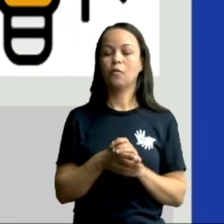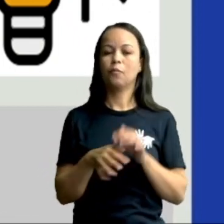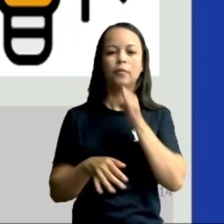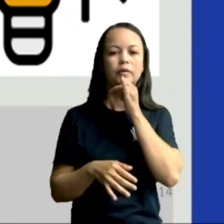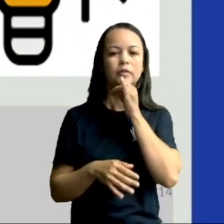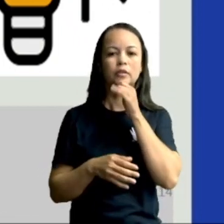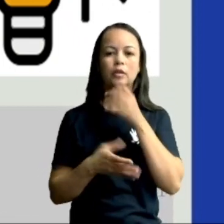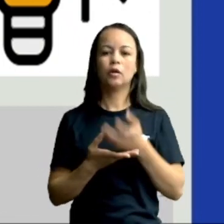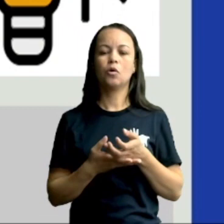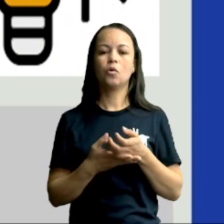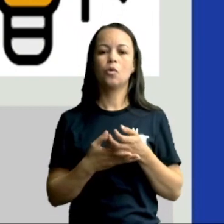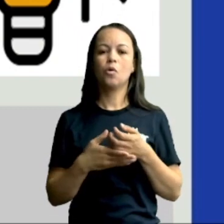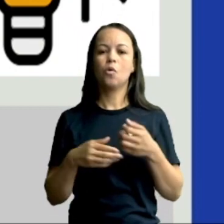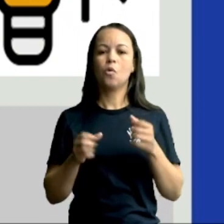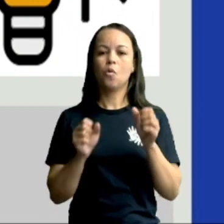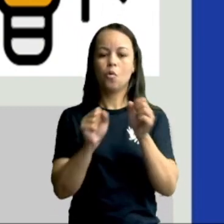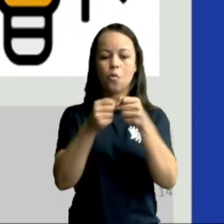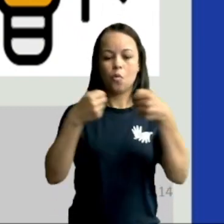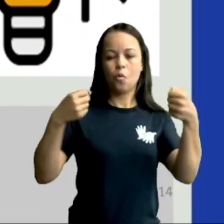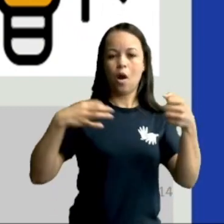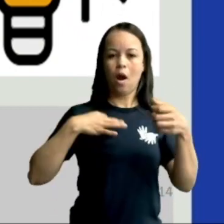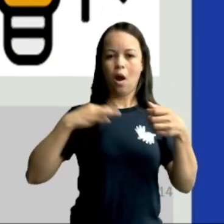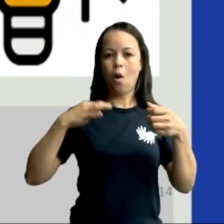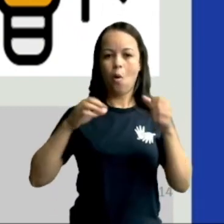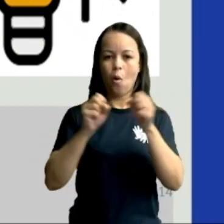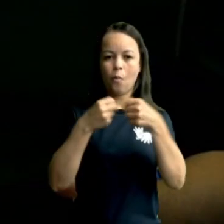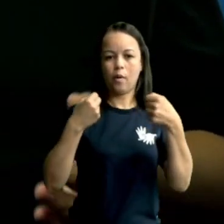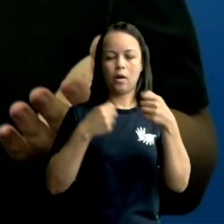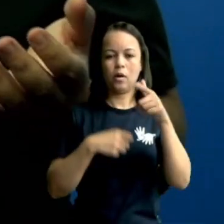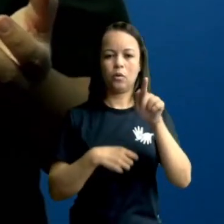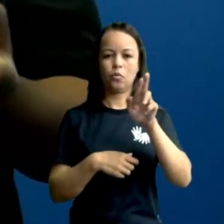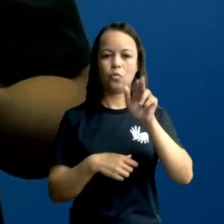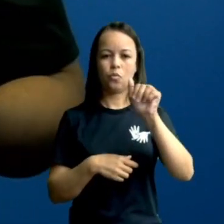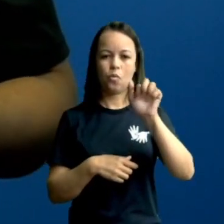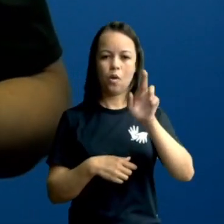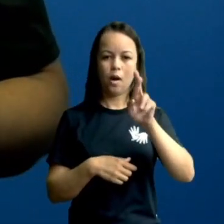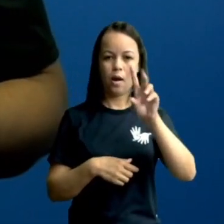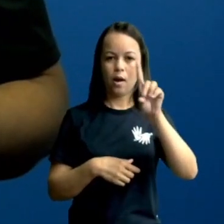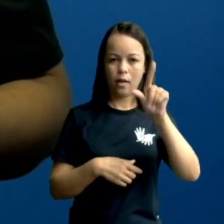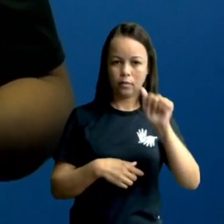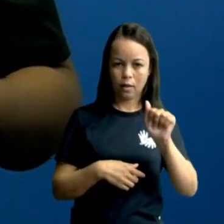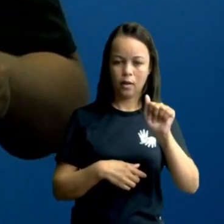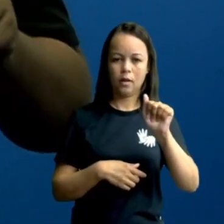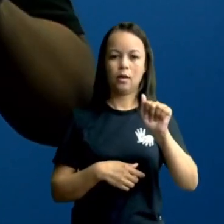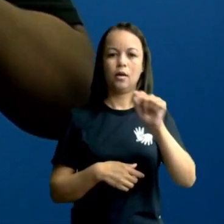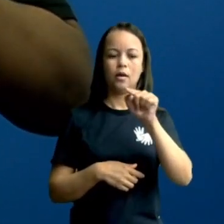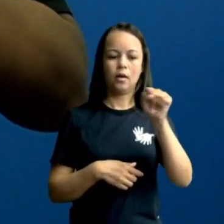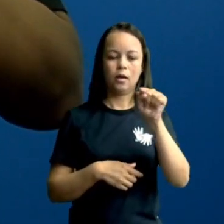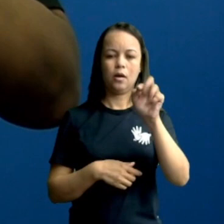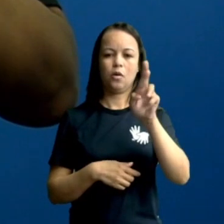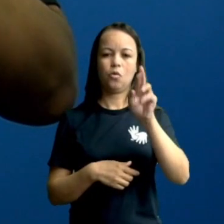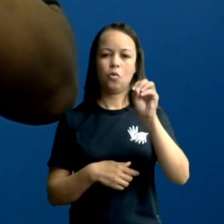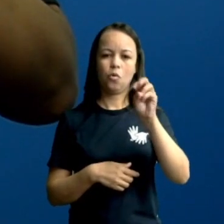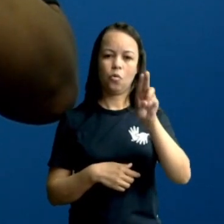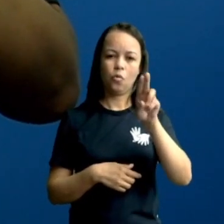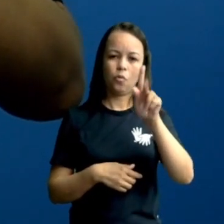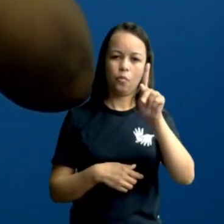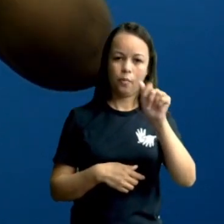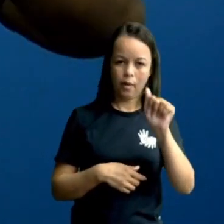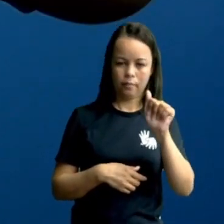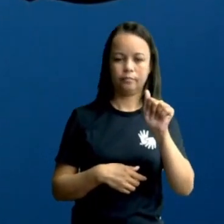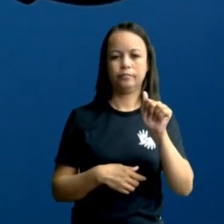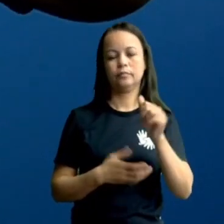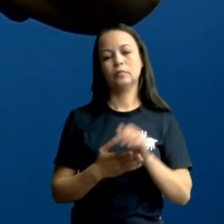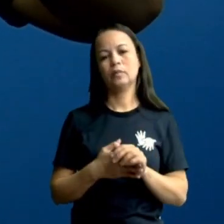guarda-roupa, pombo, correio. Ou seja, quando acontecer isso, a junção,